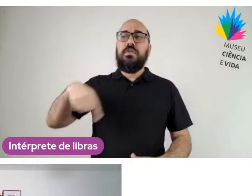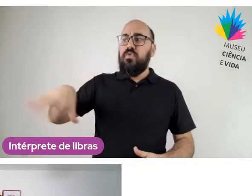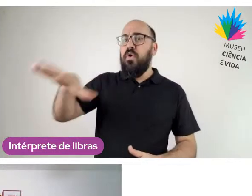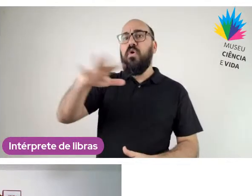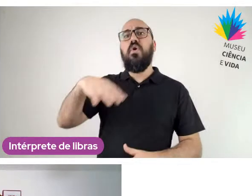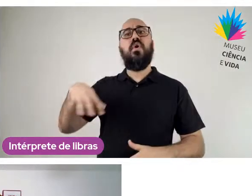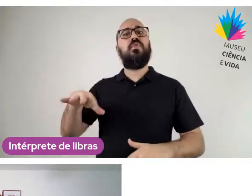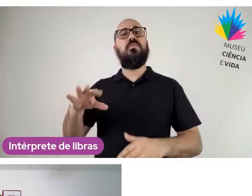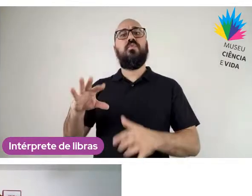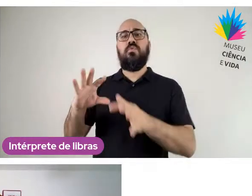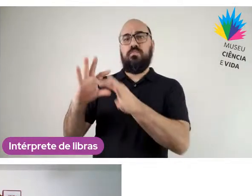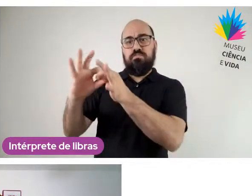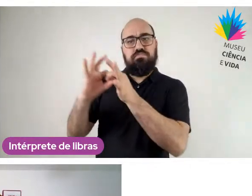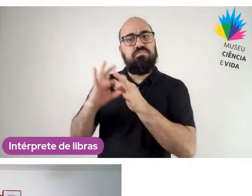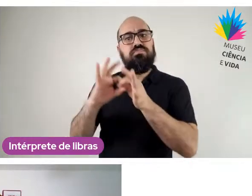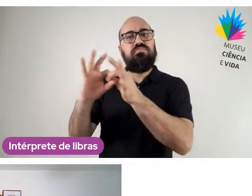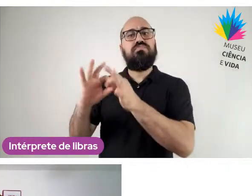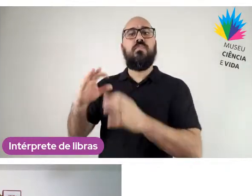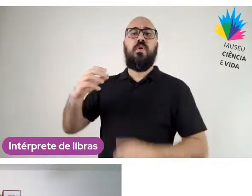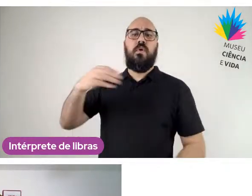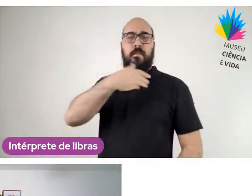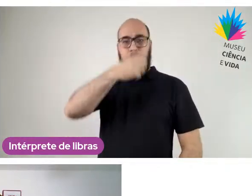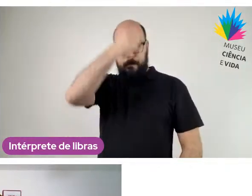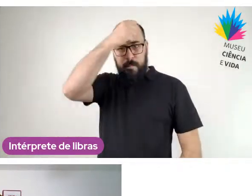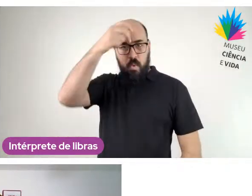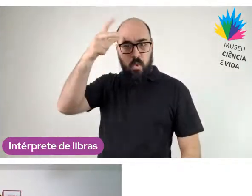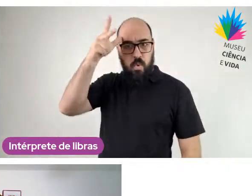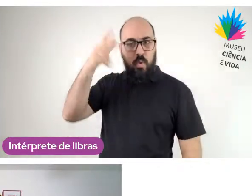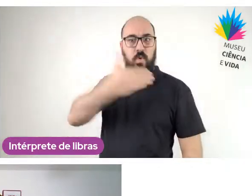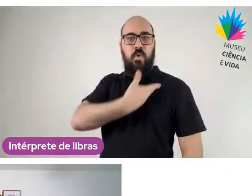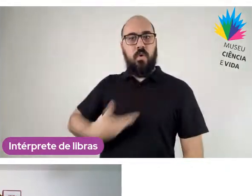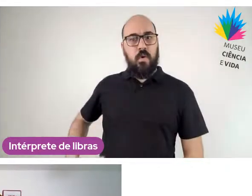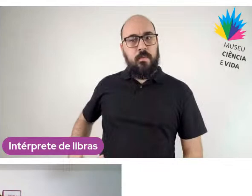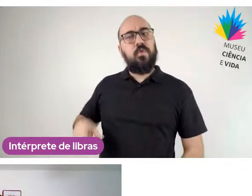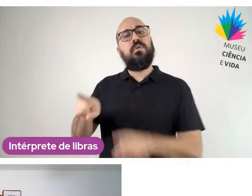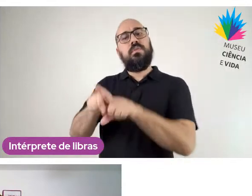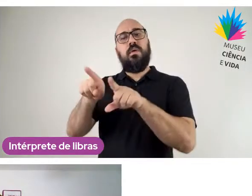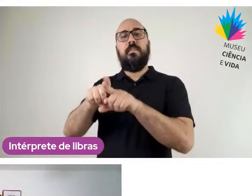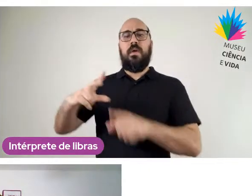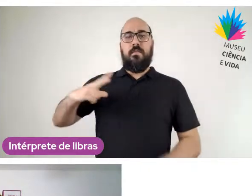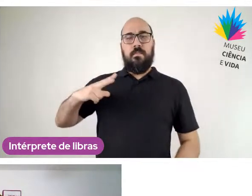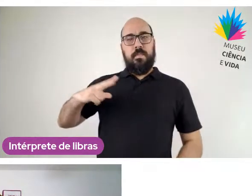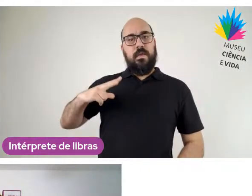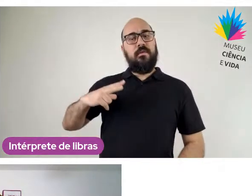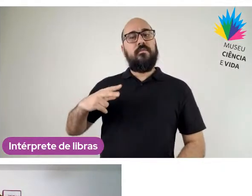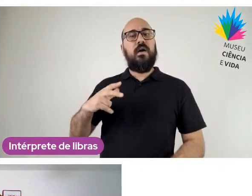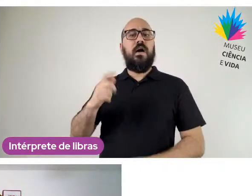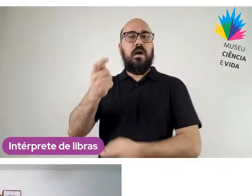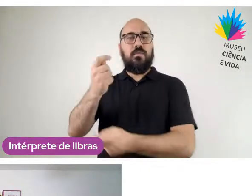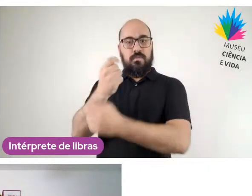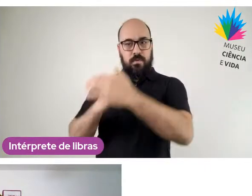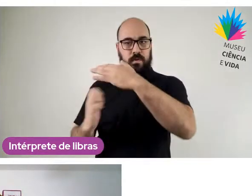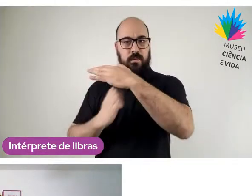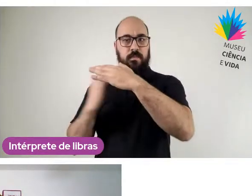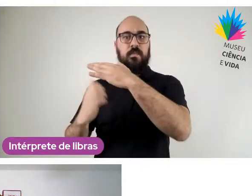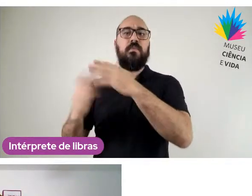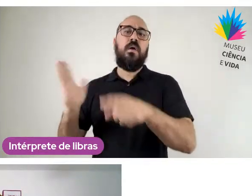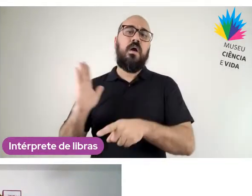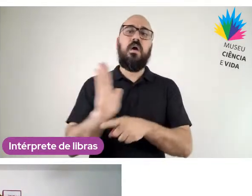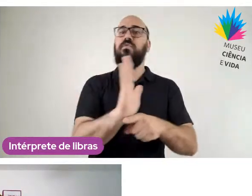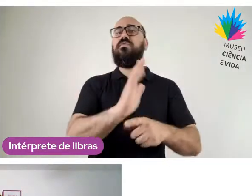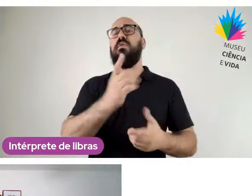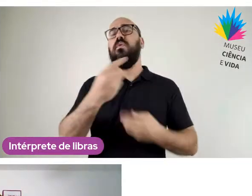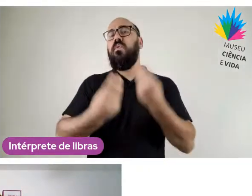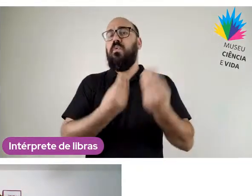a sociedade civil em ações que favoreçam a saúde e a sustentabilidade dos oceanos. Então, no evento que